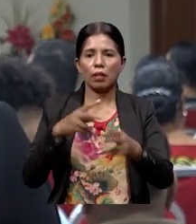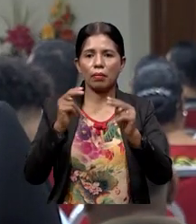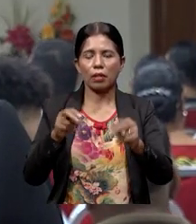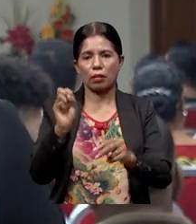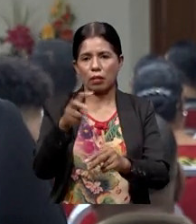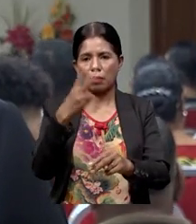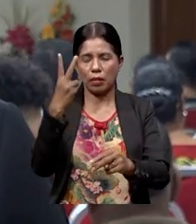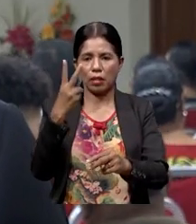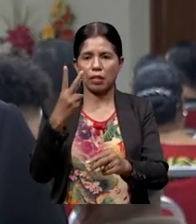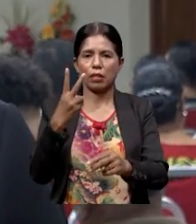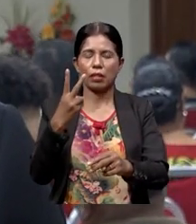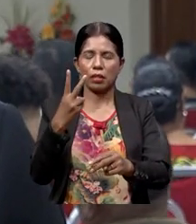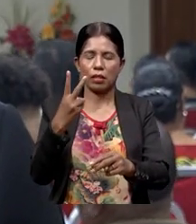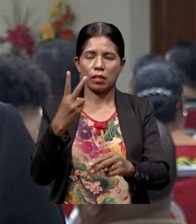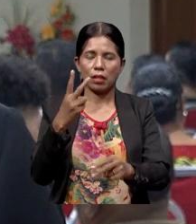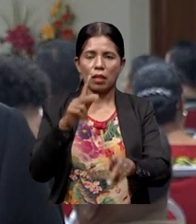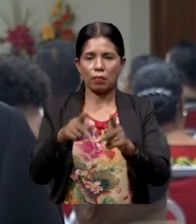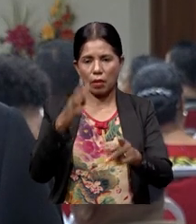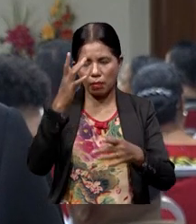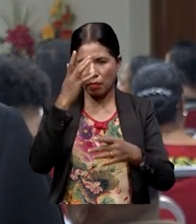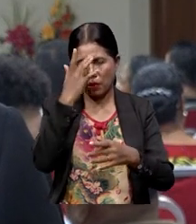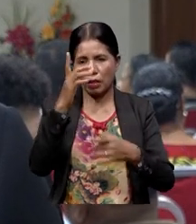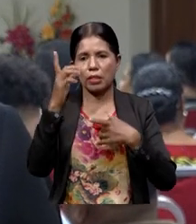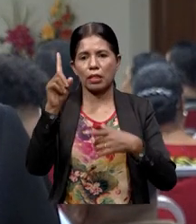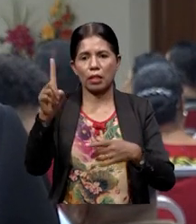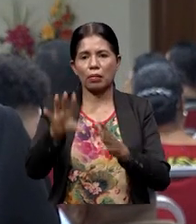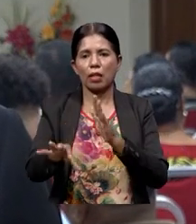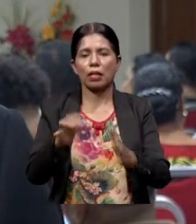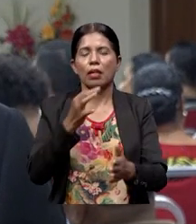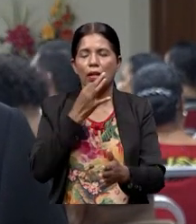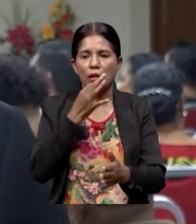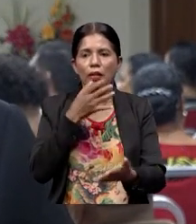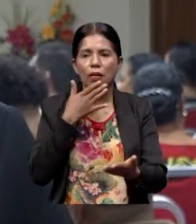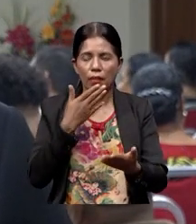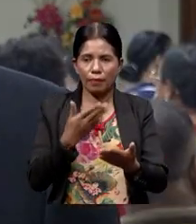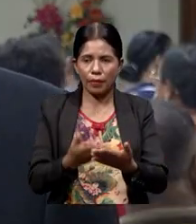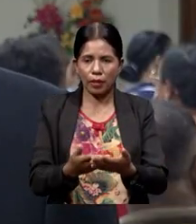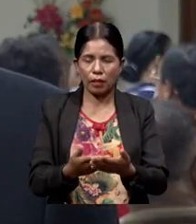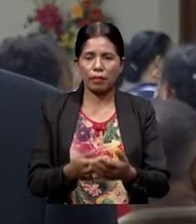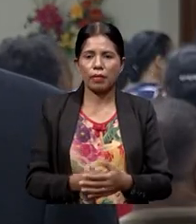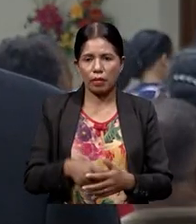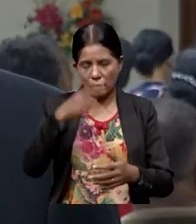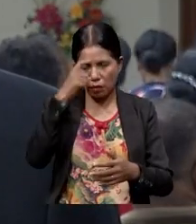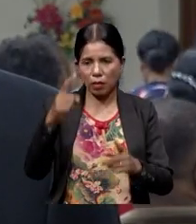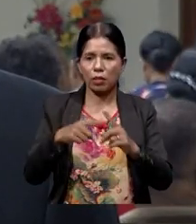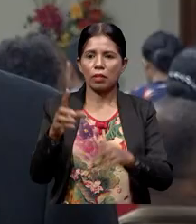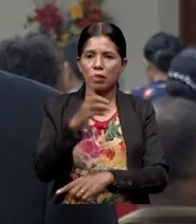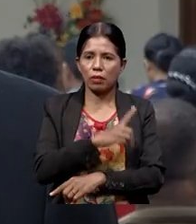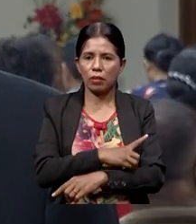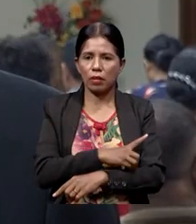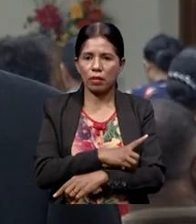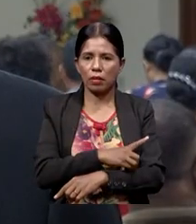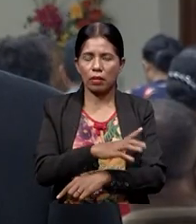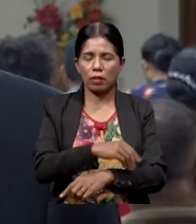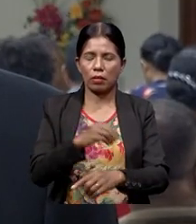$12 cada paciente ira bele hetan han proporsan de nebe mak sufisien tamba uhin finding